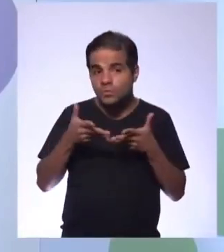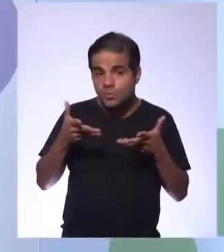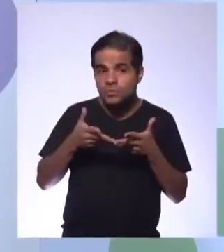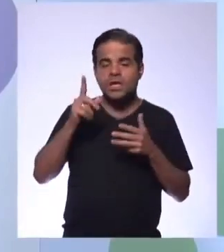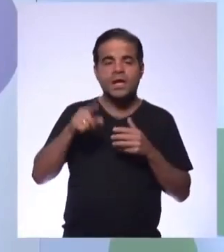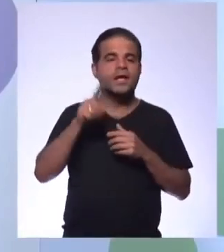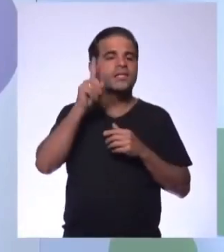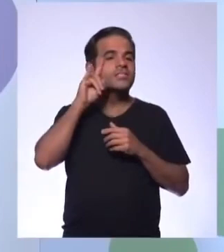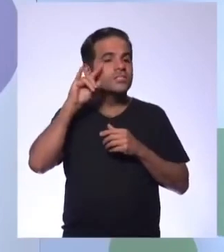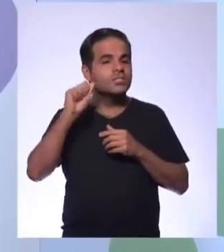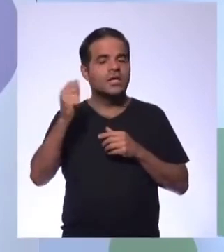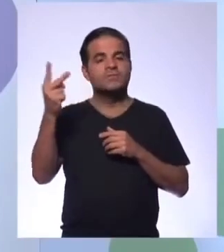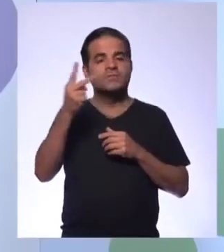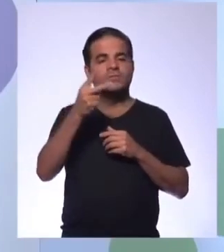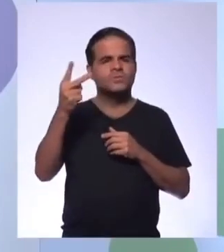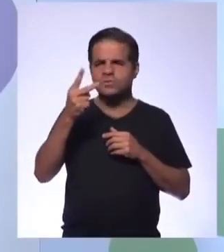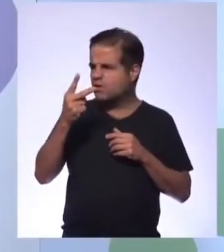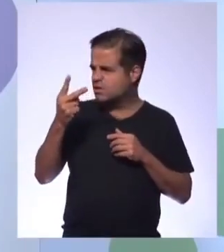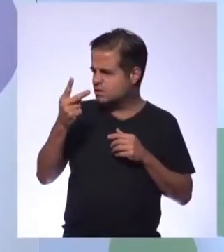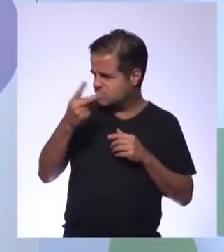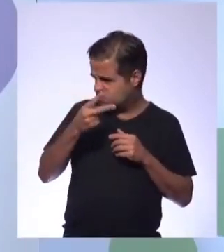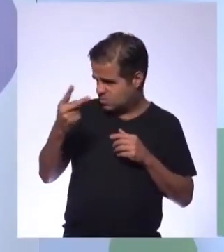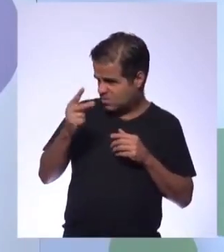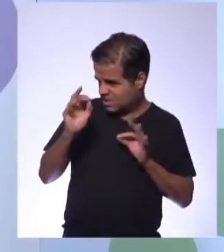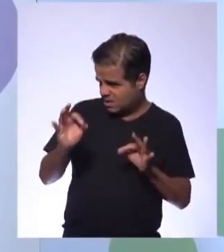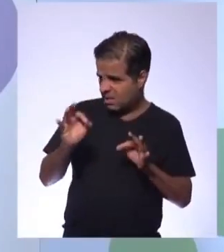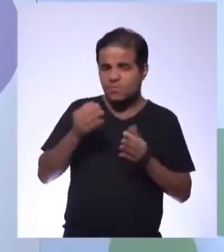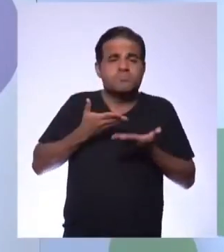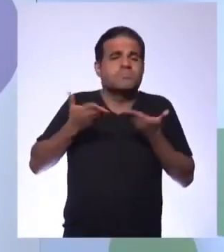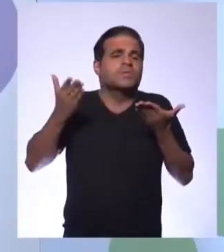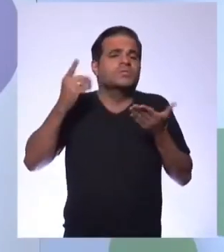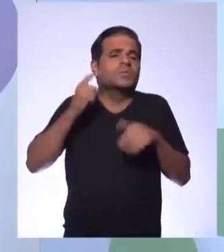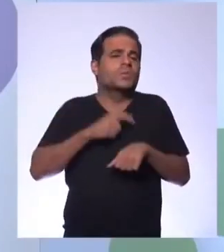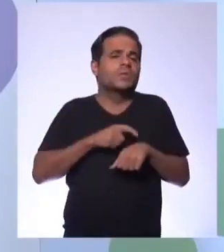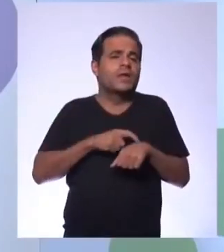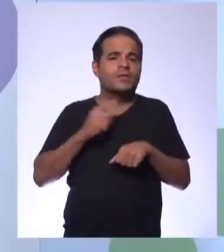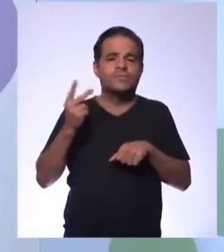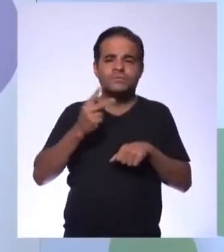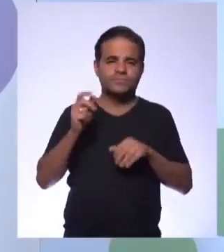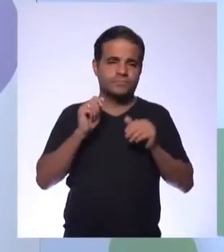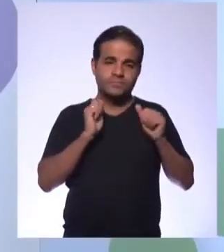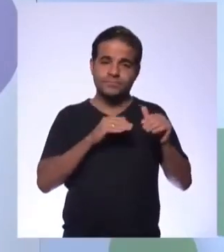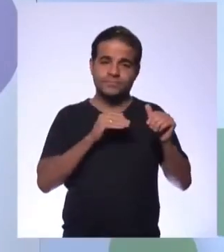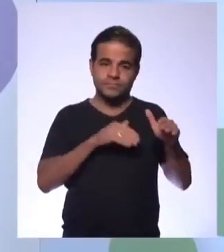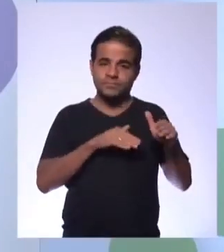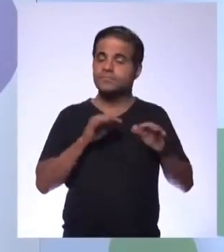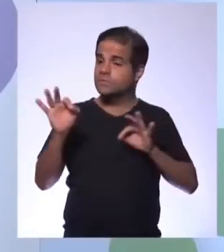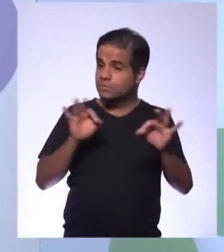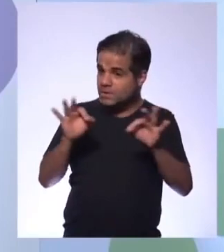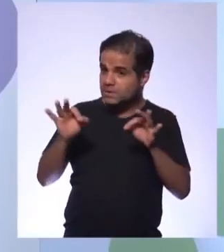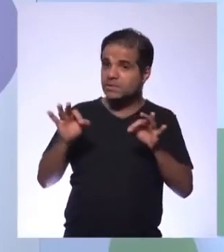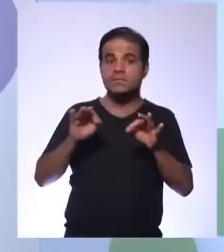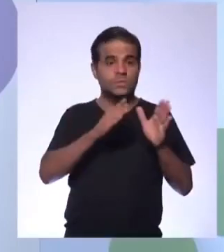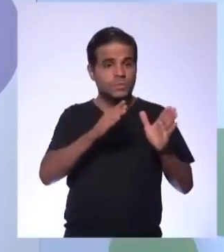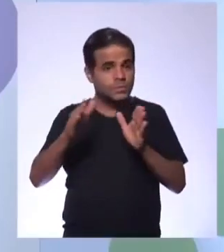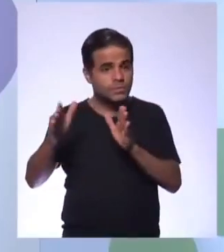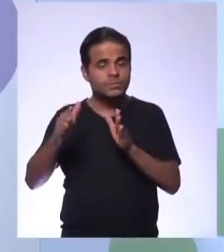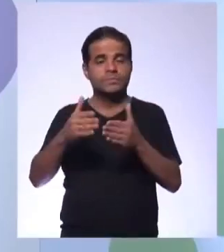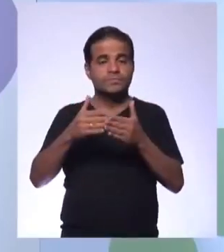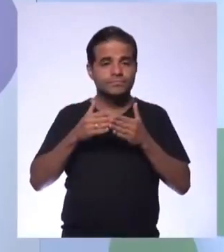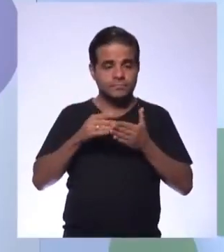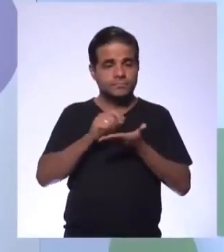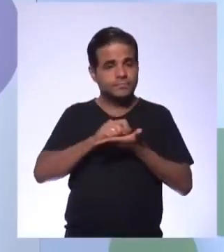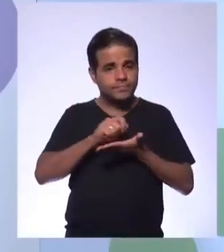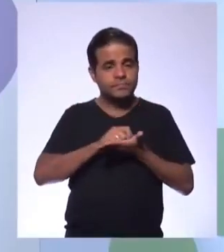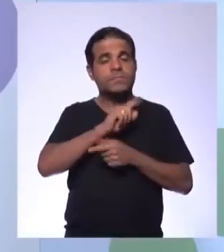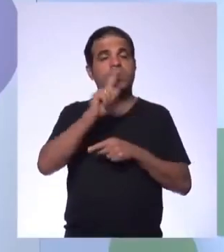dia 22, né, professora? 22. Estou perdido do tempo. 22 de setembro. Se organizem direitinho, vamos lá. Então, anotem